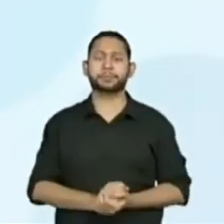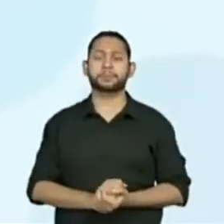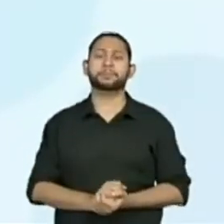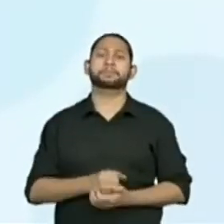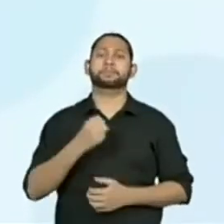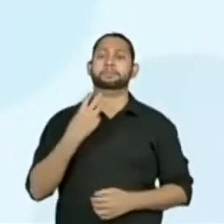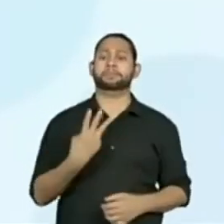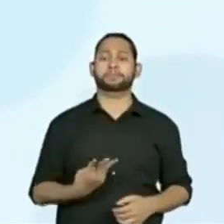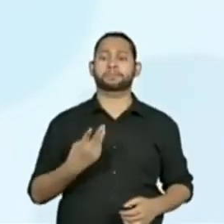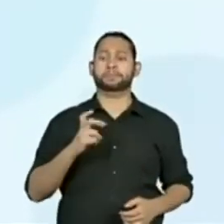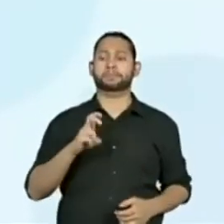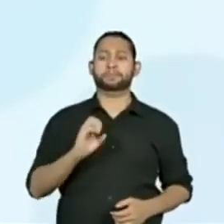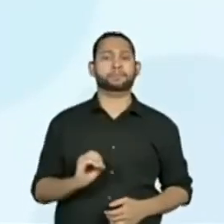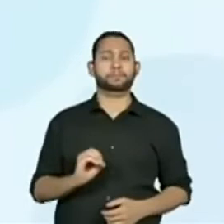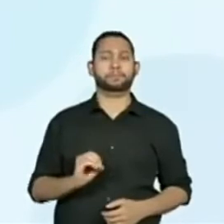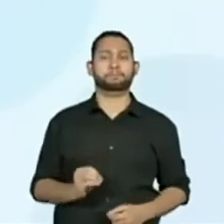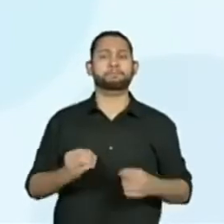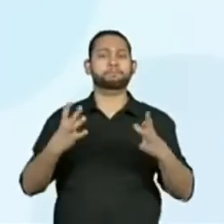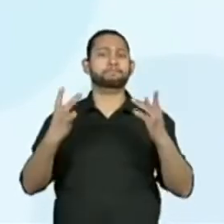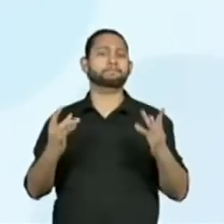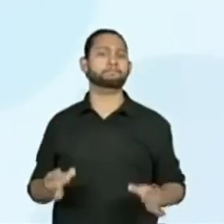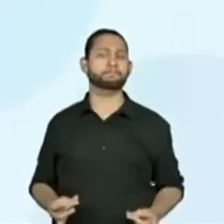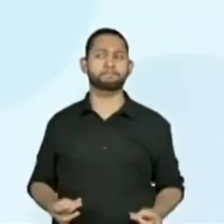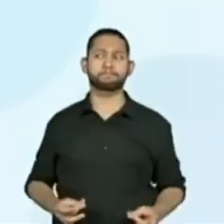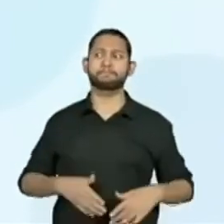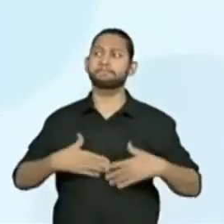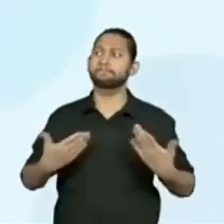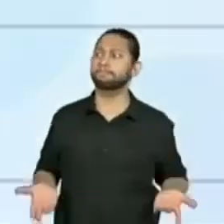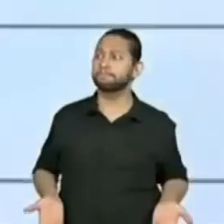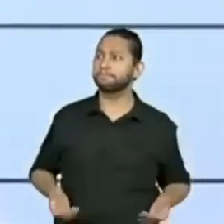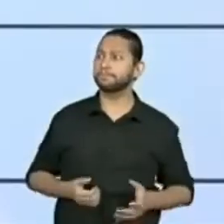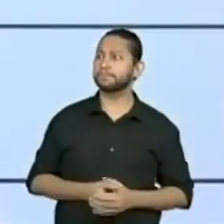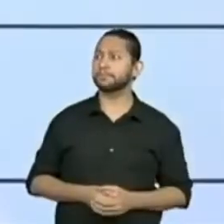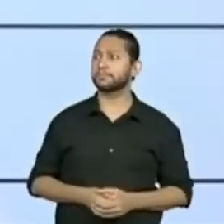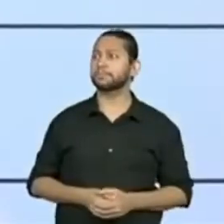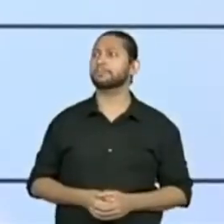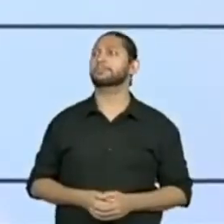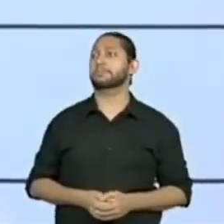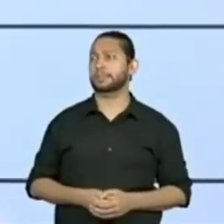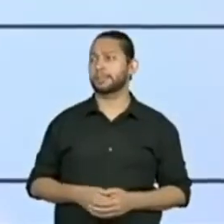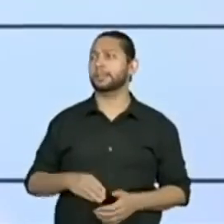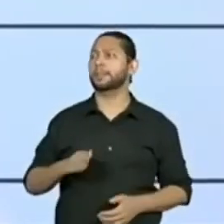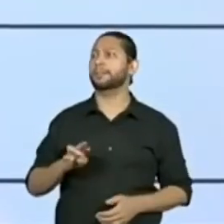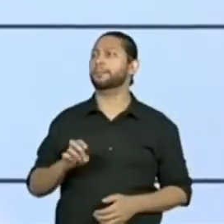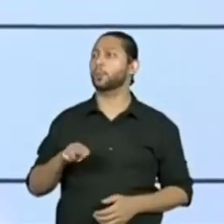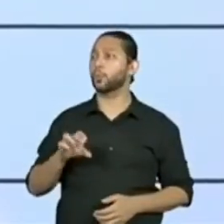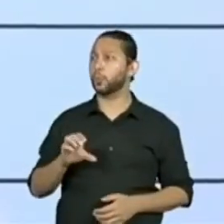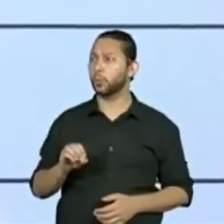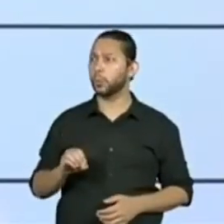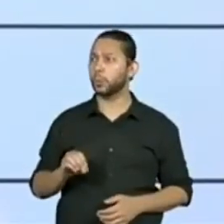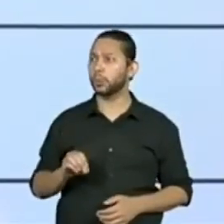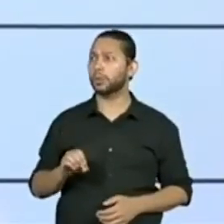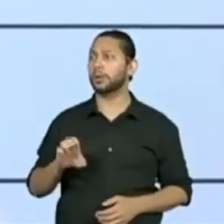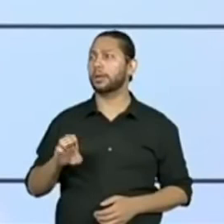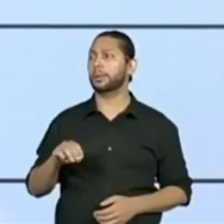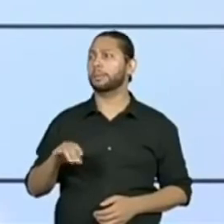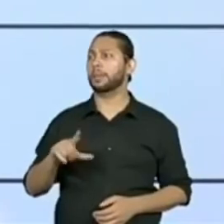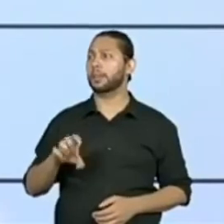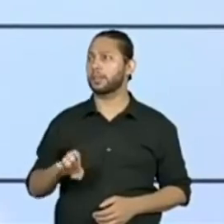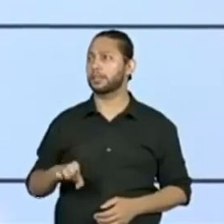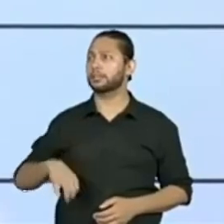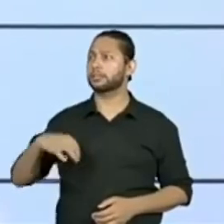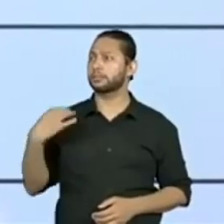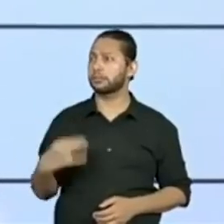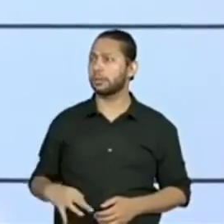350. E aí? Olha, a professora Ednia falou que o Bruno e a Emily estão acertando. Parabéns,